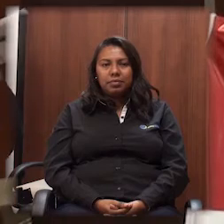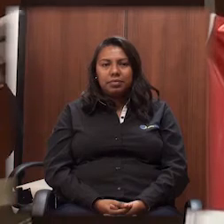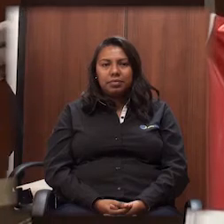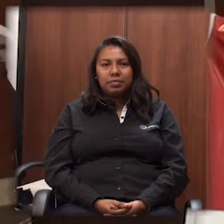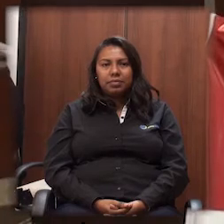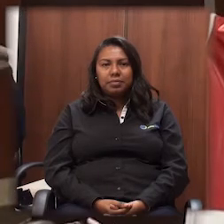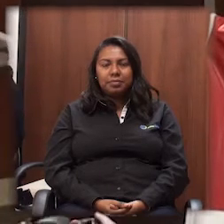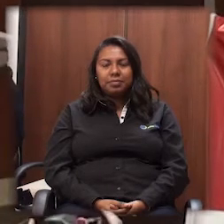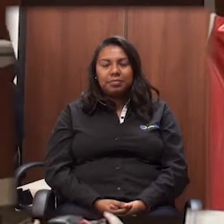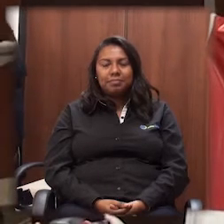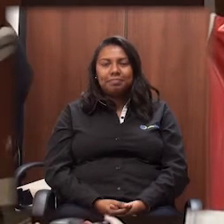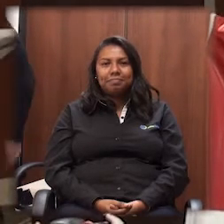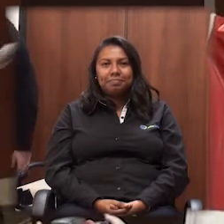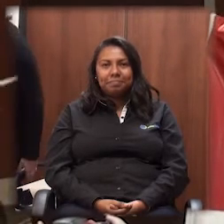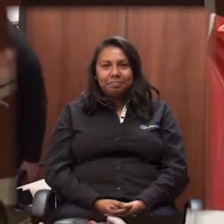Então,